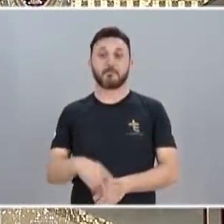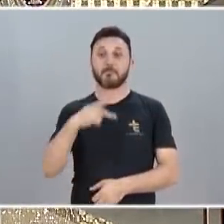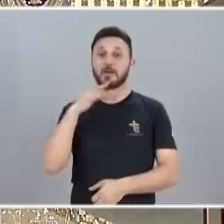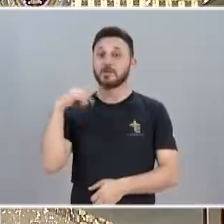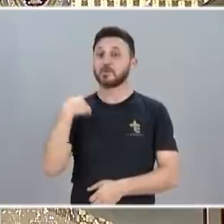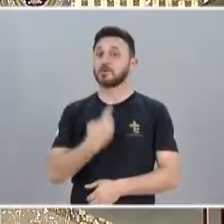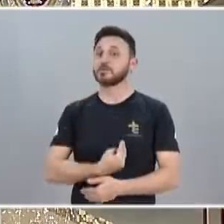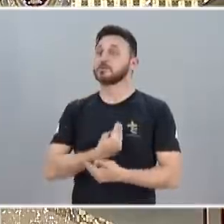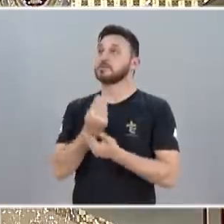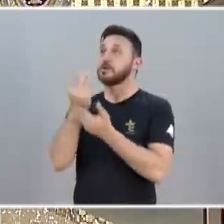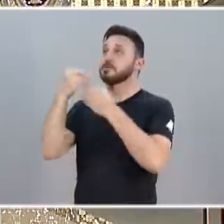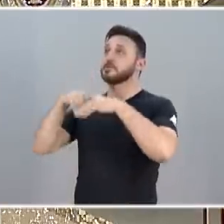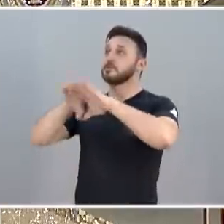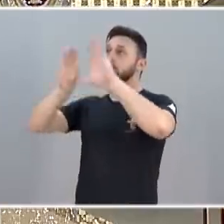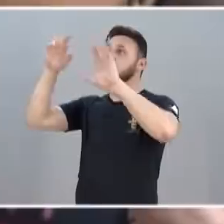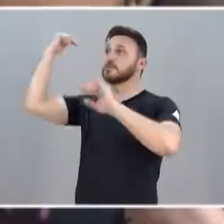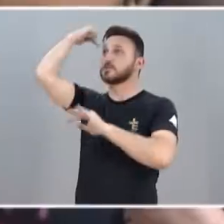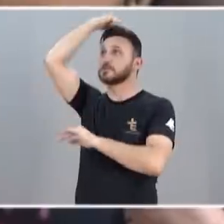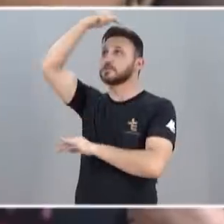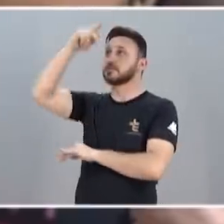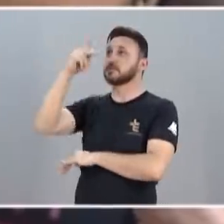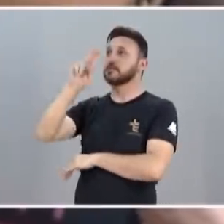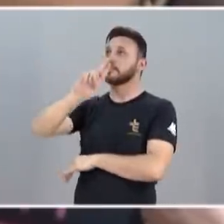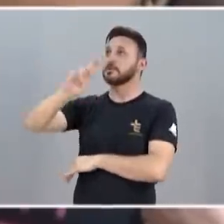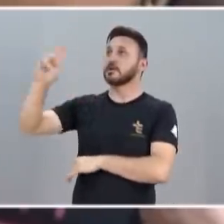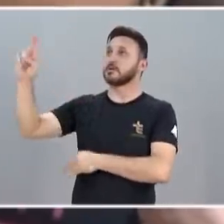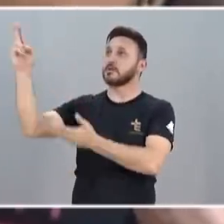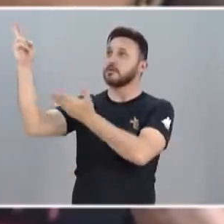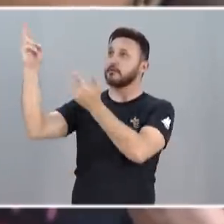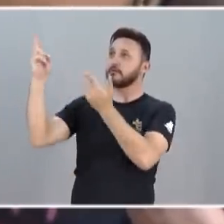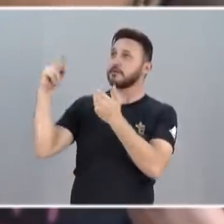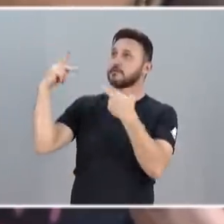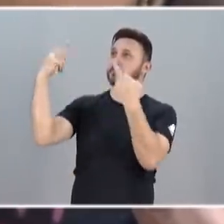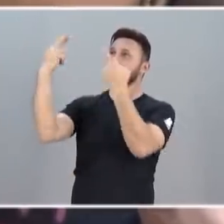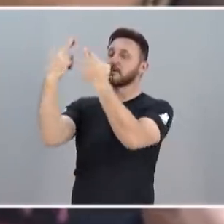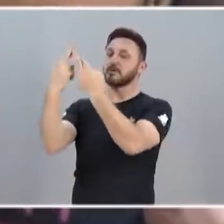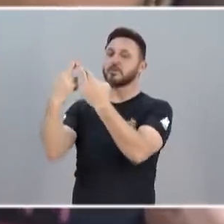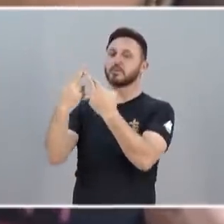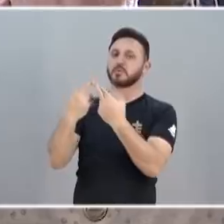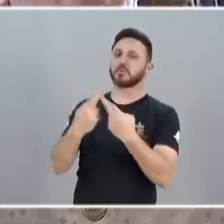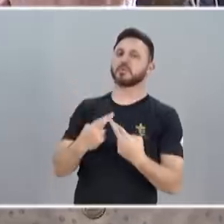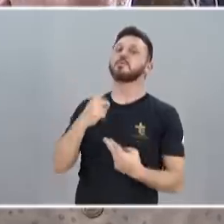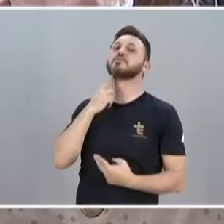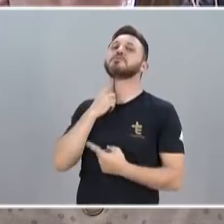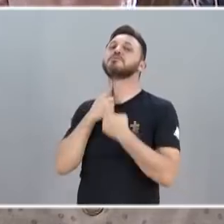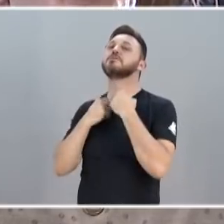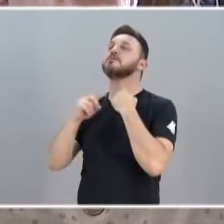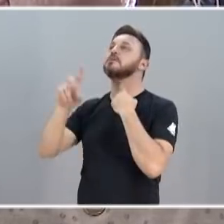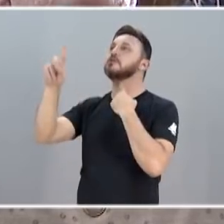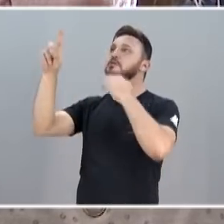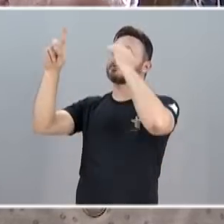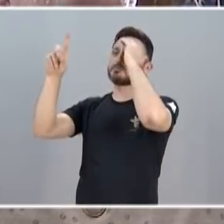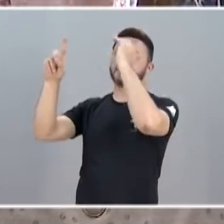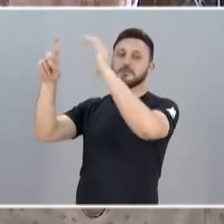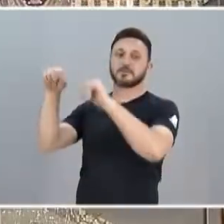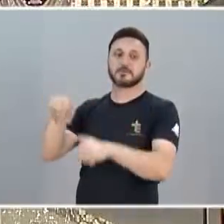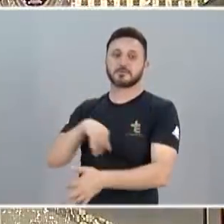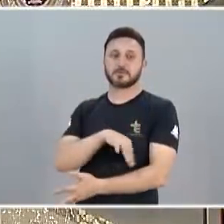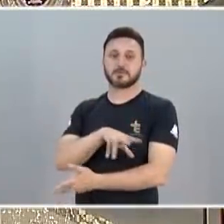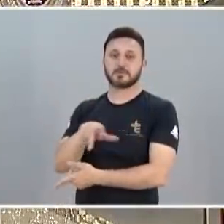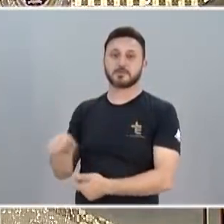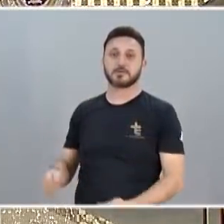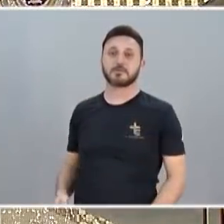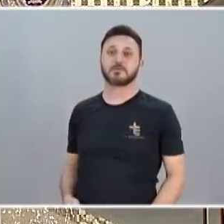Pai nosso, que estais no céu, santificado seja o vosso nome. Venha a nós o vosso